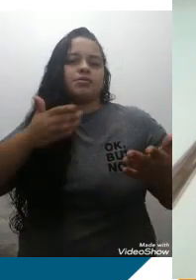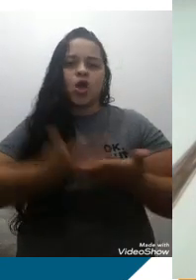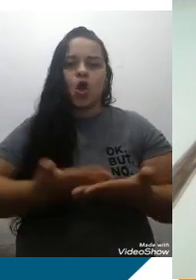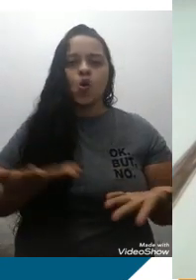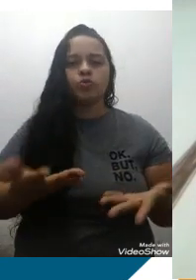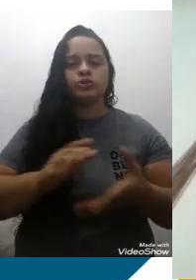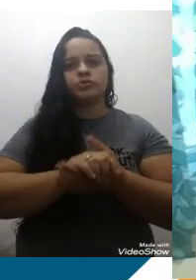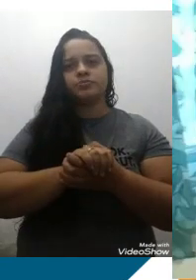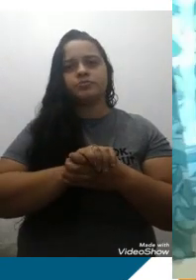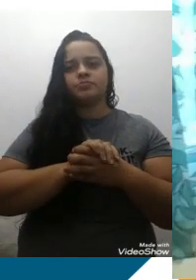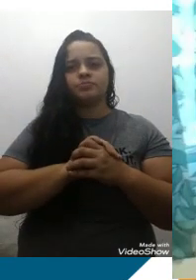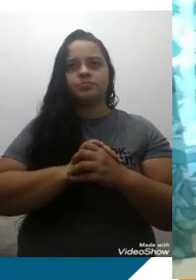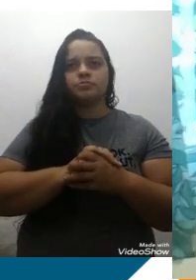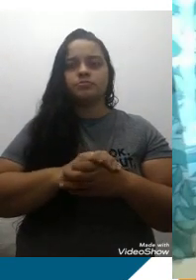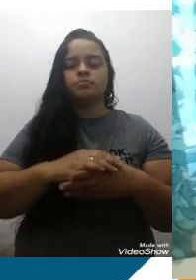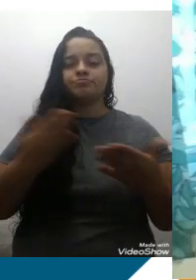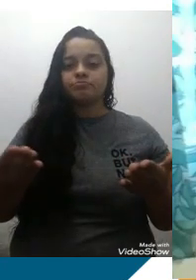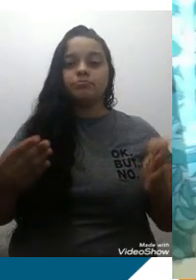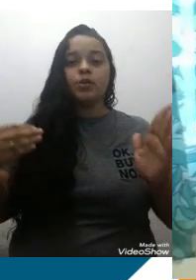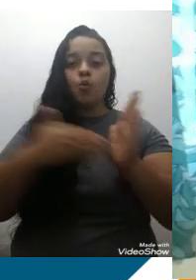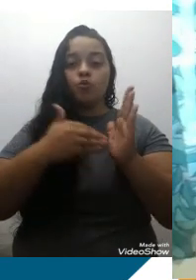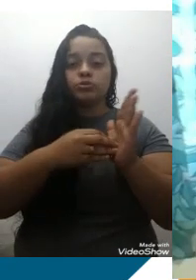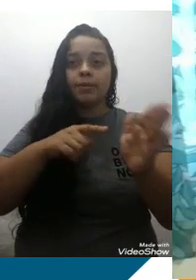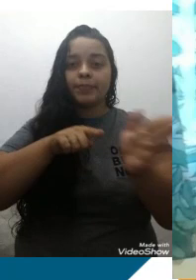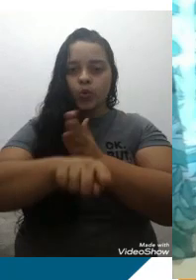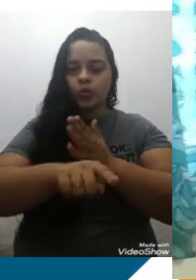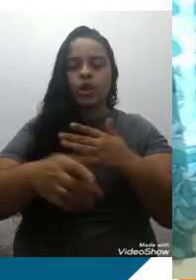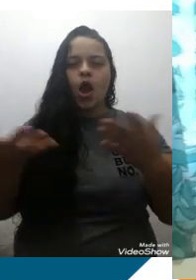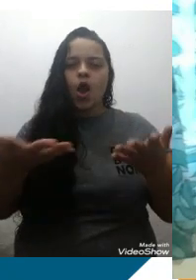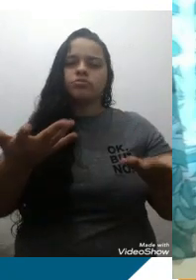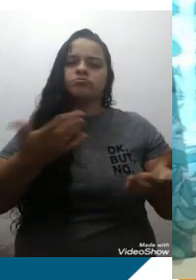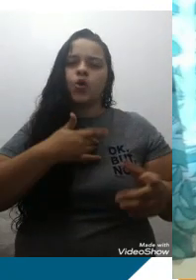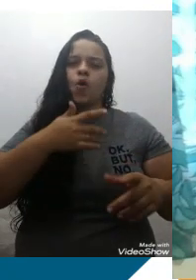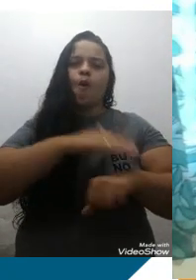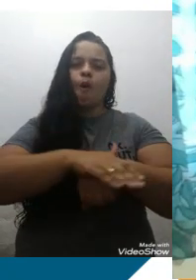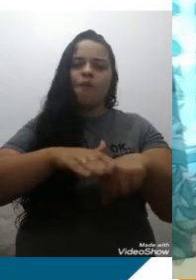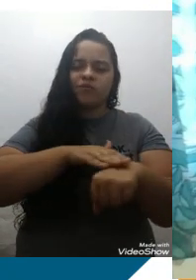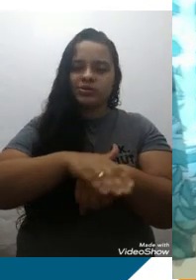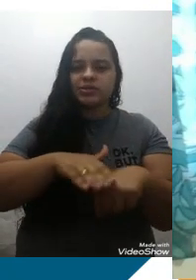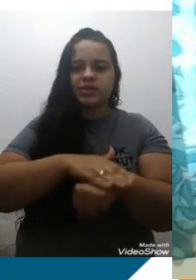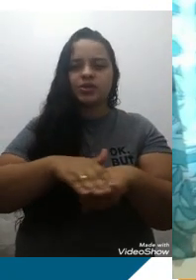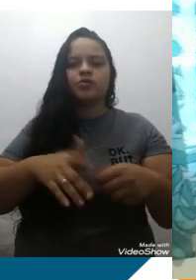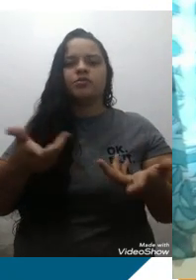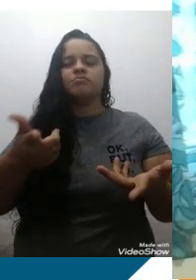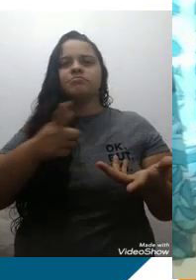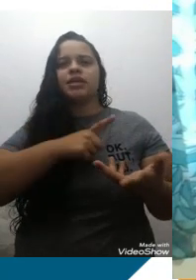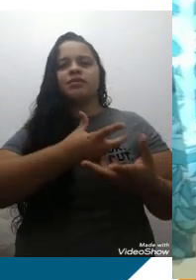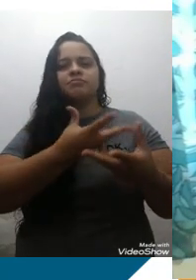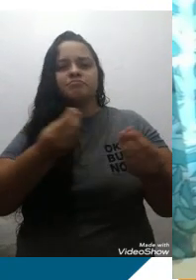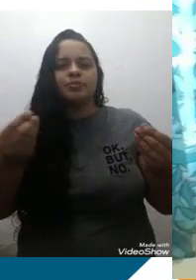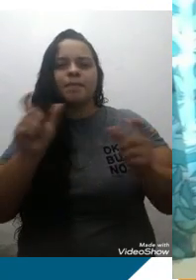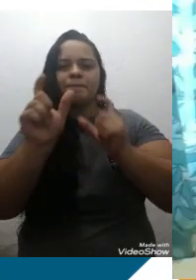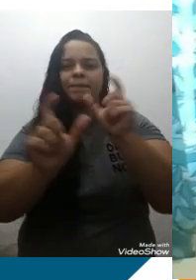hoje. João, agora uma última pergunta. Conforme a gente foi conversando, apareceram os